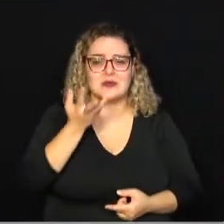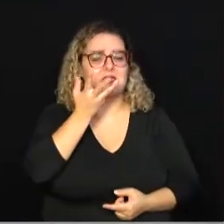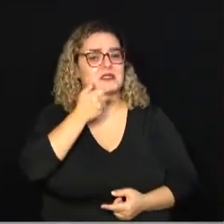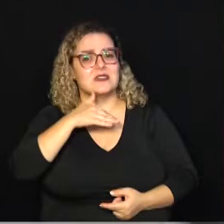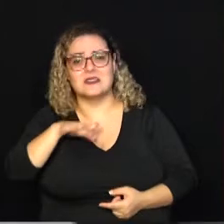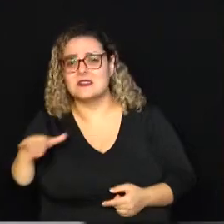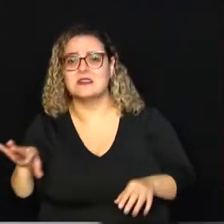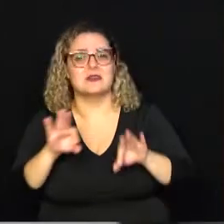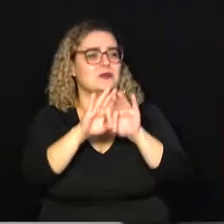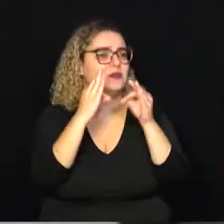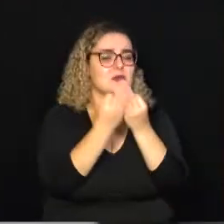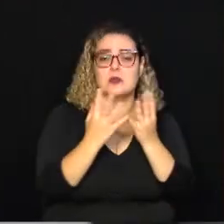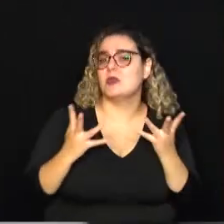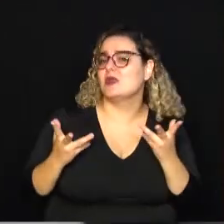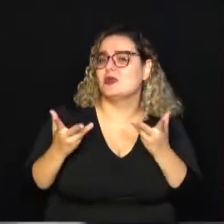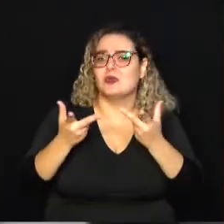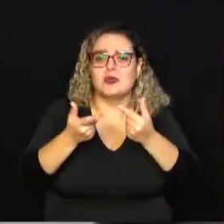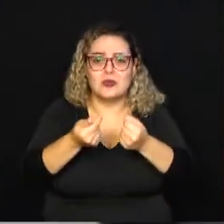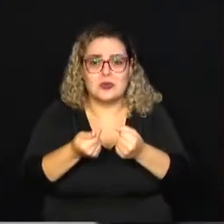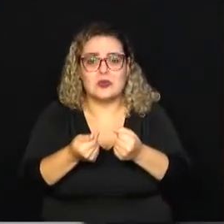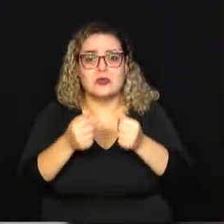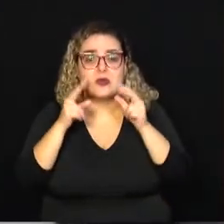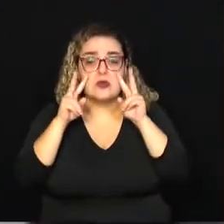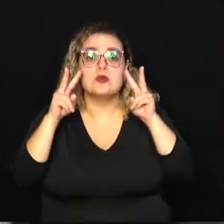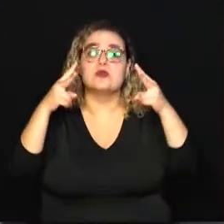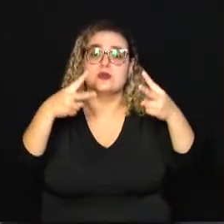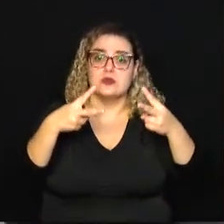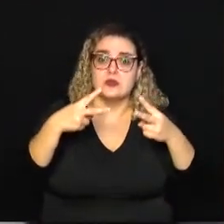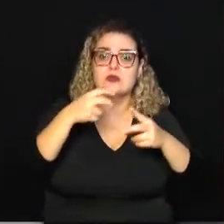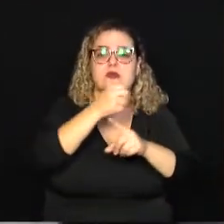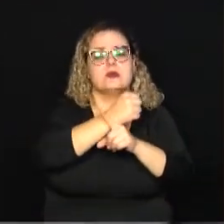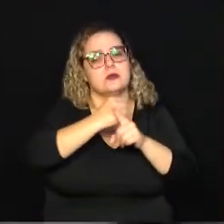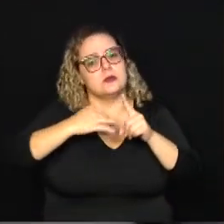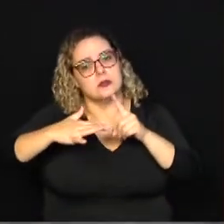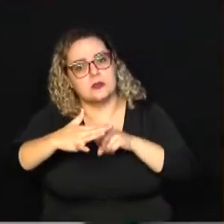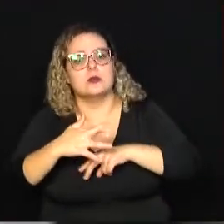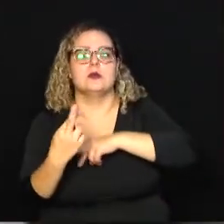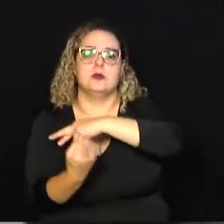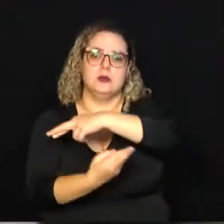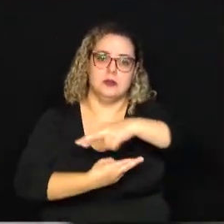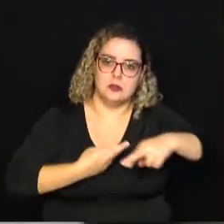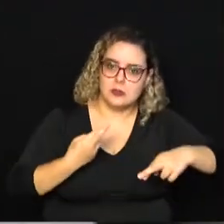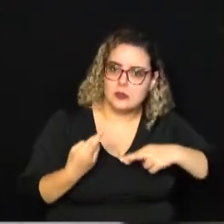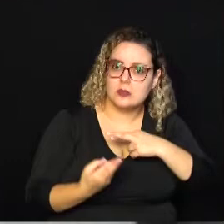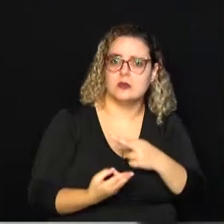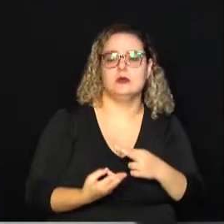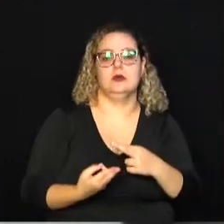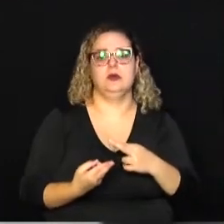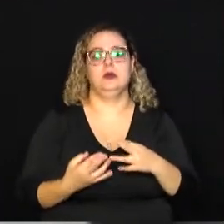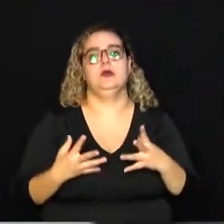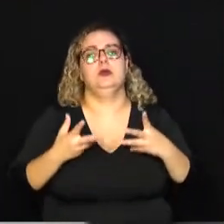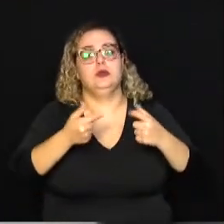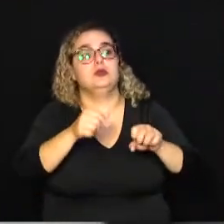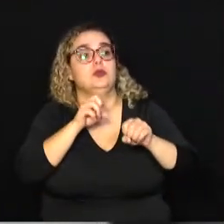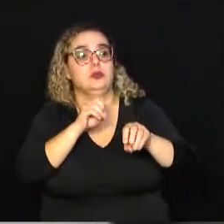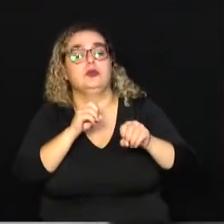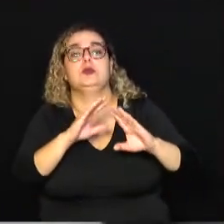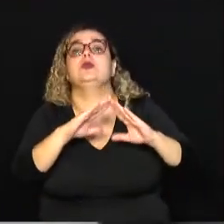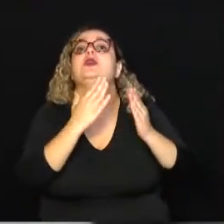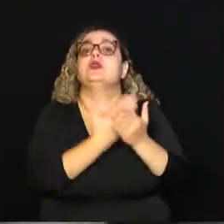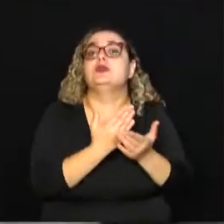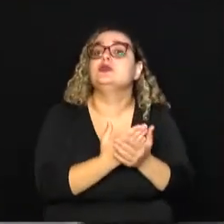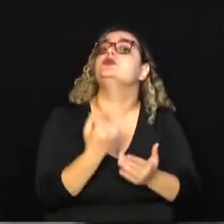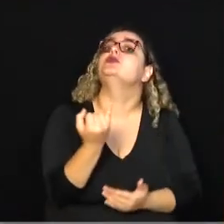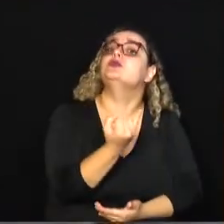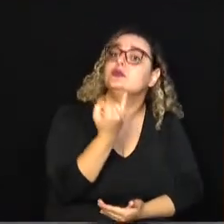as famílias, para todo mundo, né? Do ponto de vista da socialização, do espaço de distensionamento que a escola né? E é tão